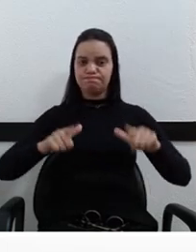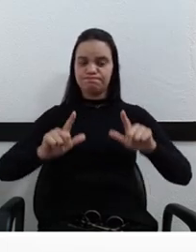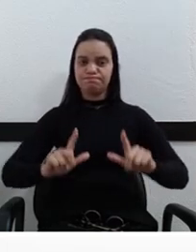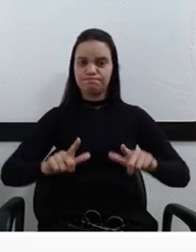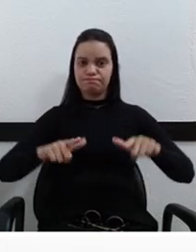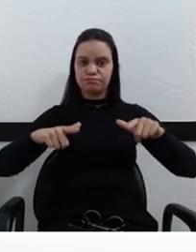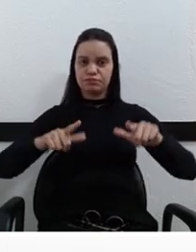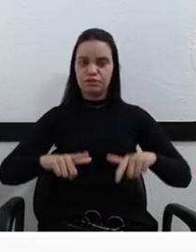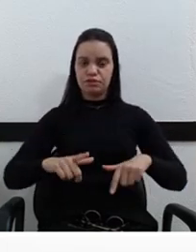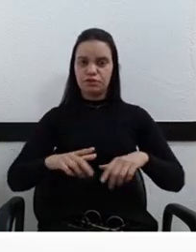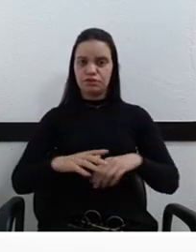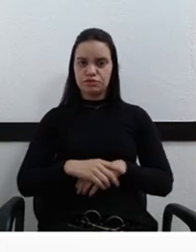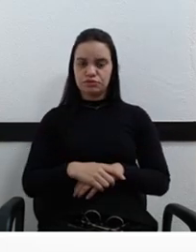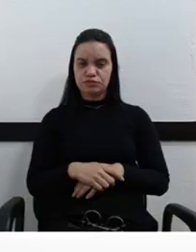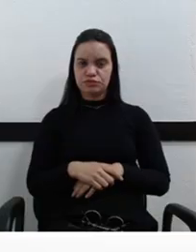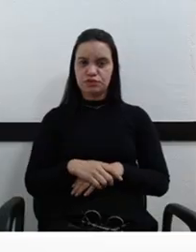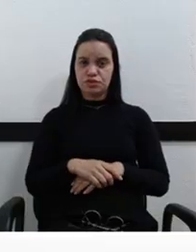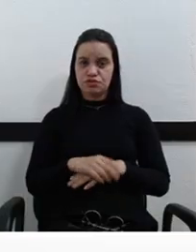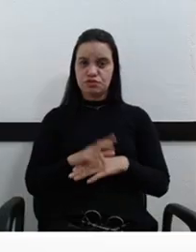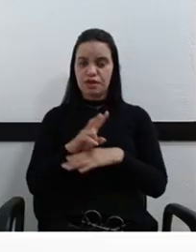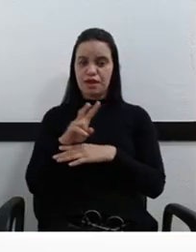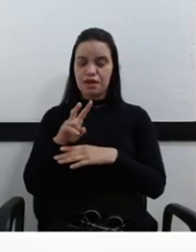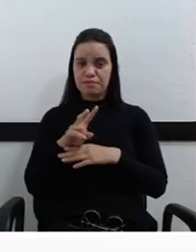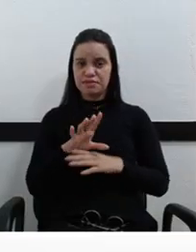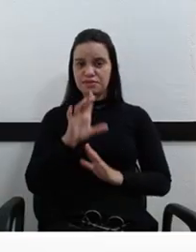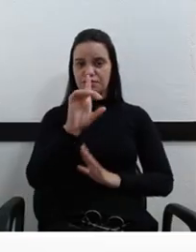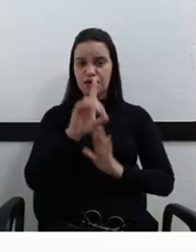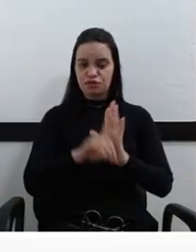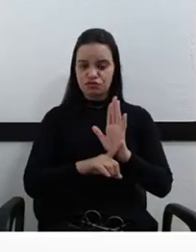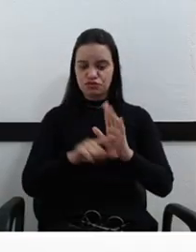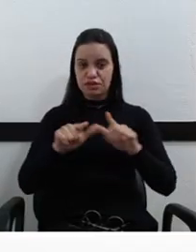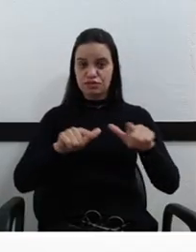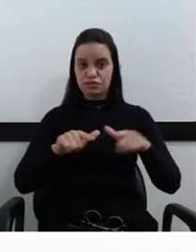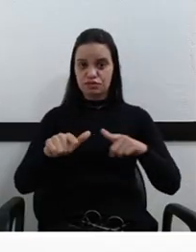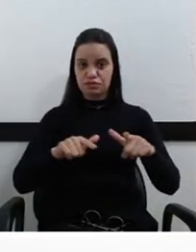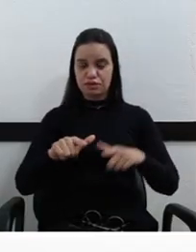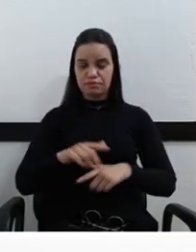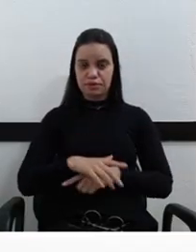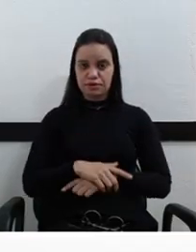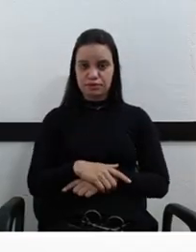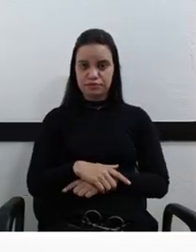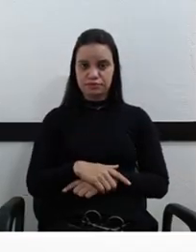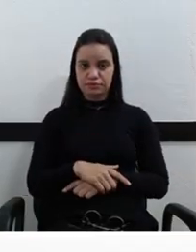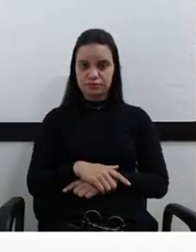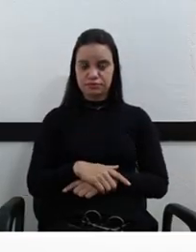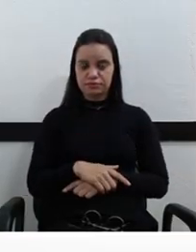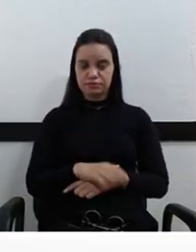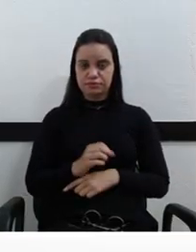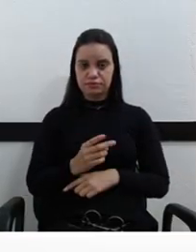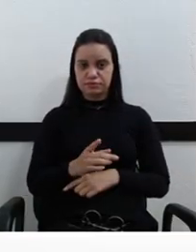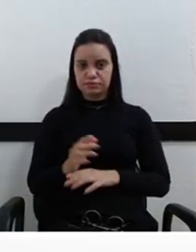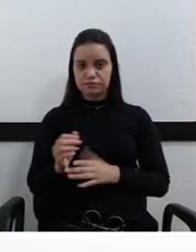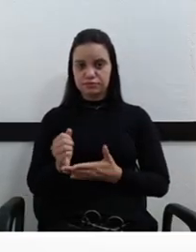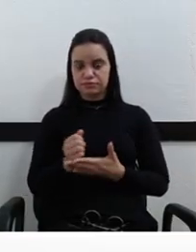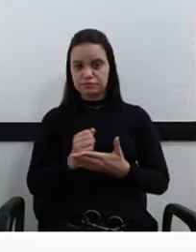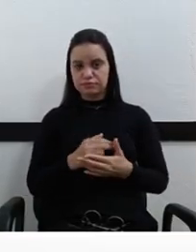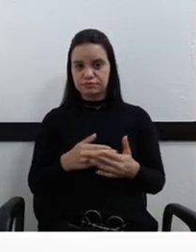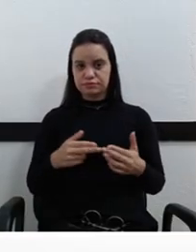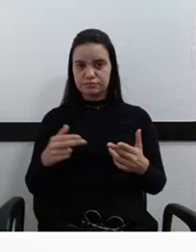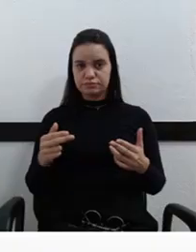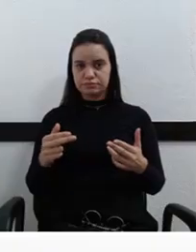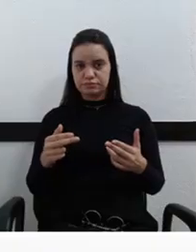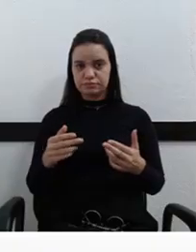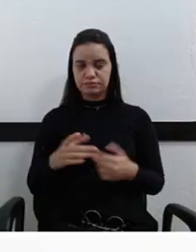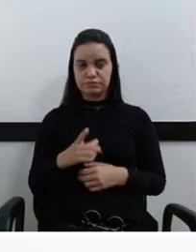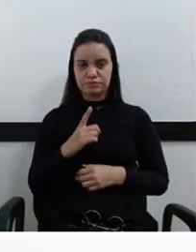de preservar os direitos dos colegas que estão na base. Acho que sempre tem que ter essa mentalidade. Então, era mais para trazer essas ponderações, reflexões,